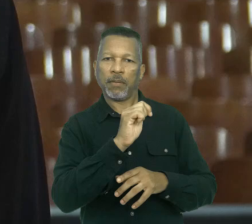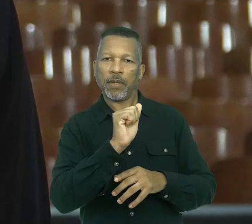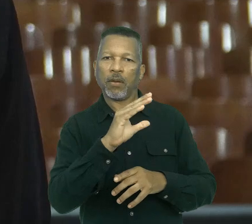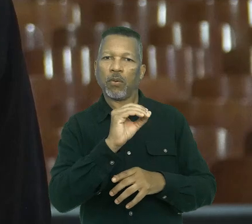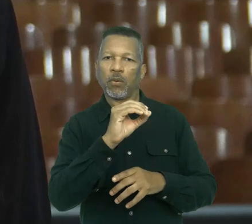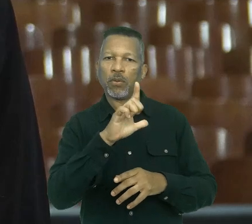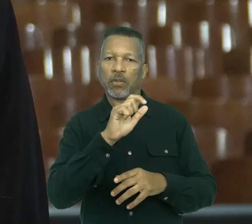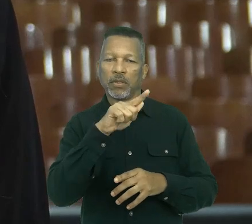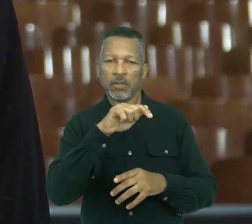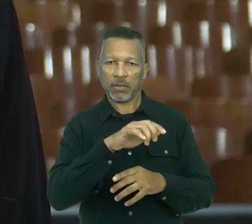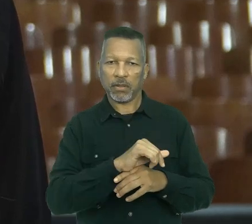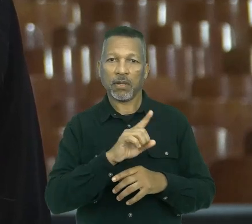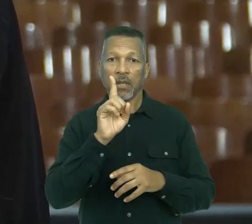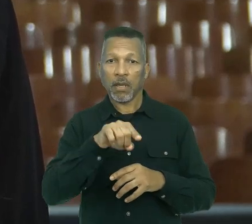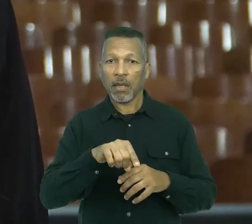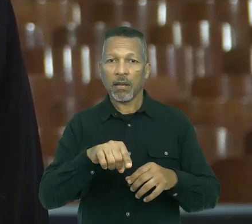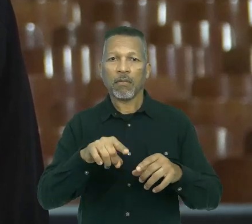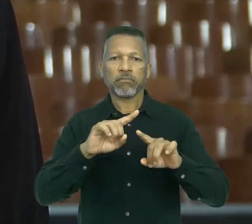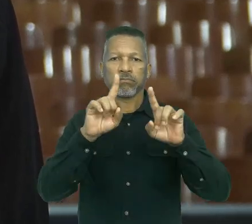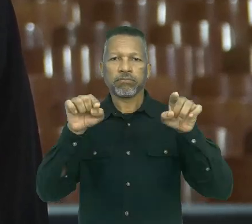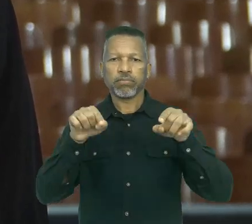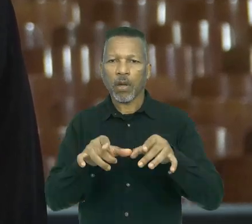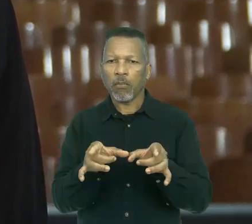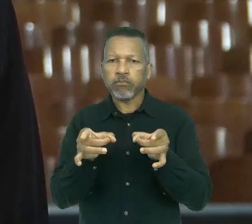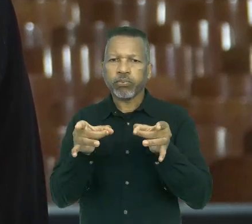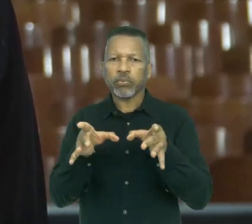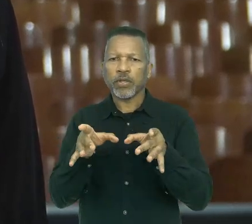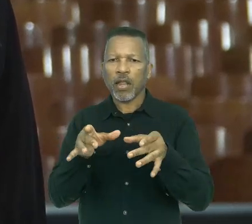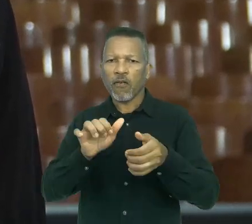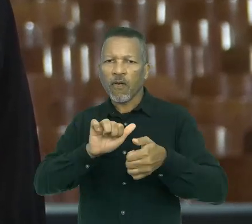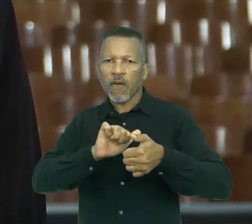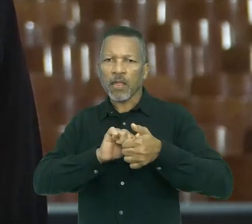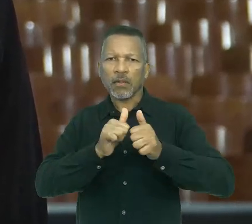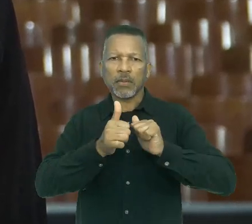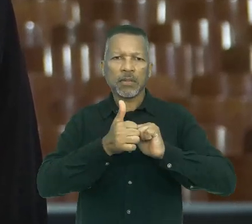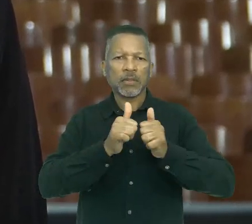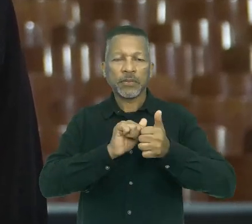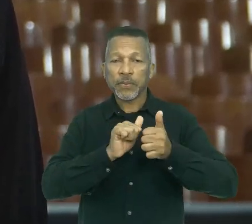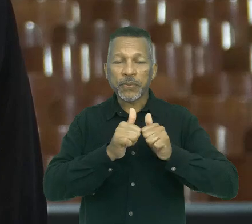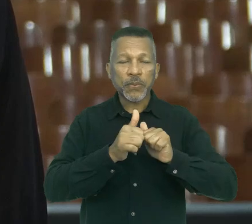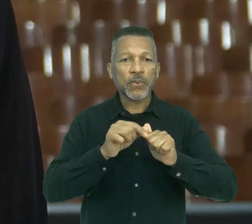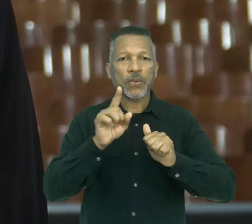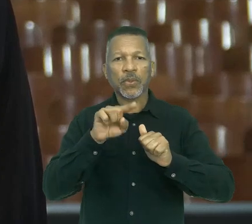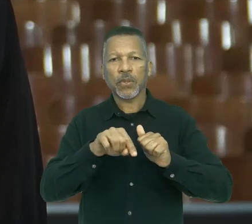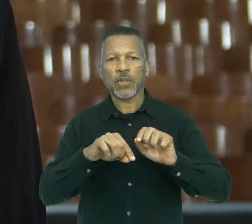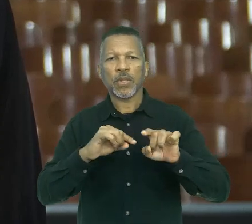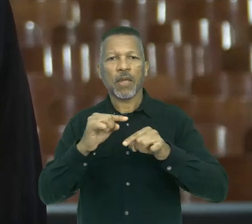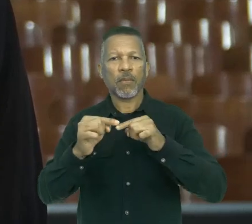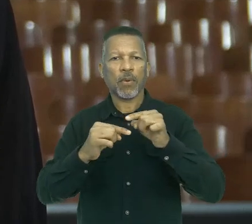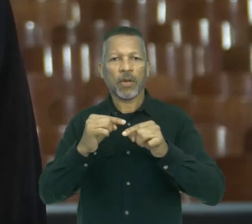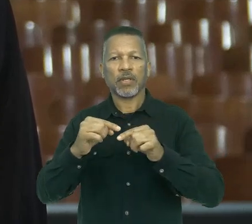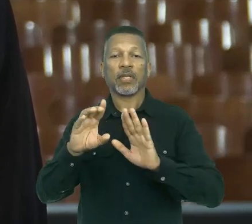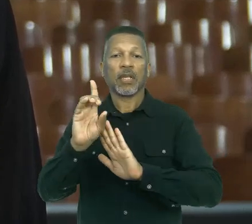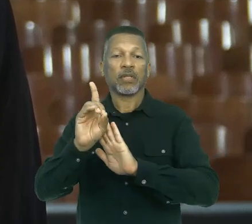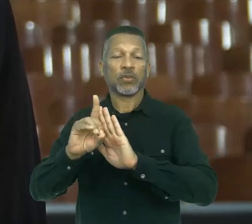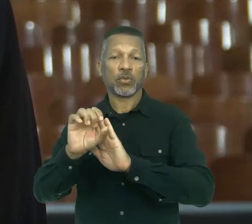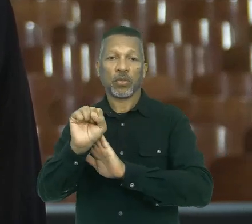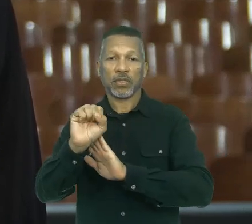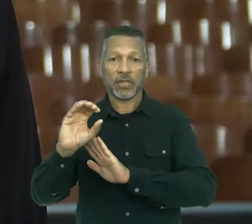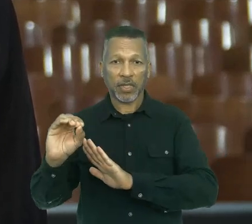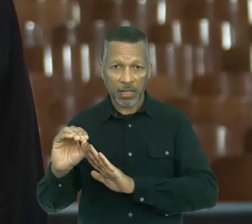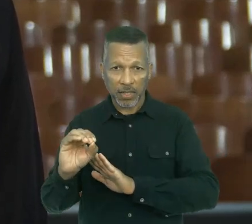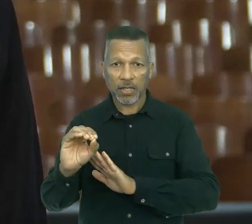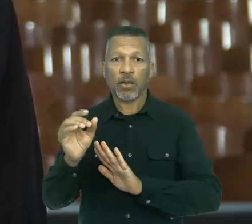E era um galpão abandonado, que ela foi adaptando aos poucos. Depois, na década de 80, ela conseguiu que os